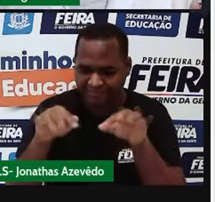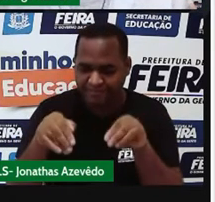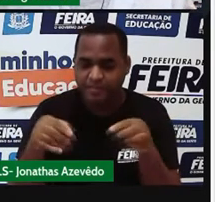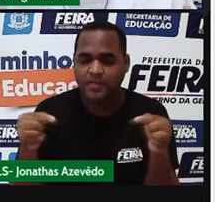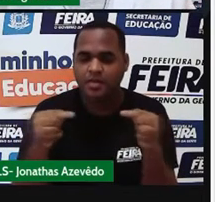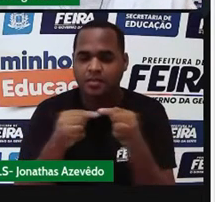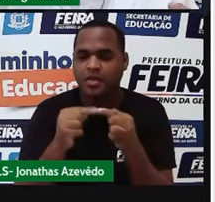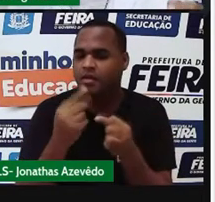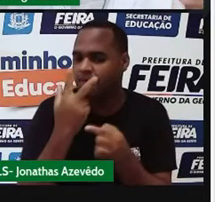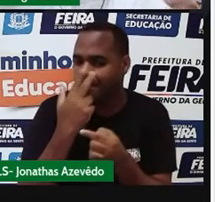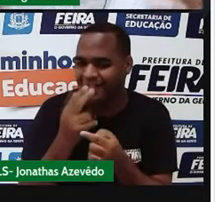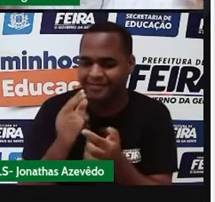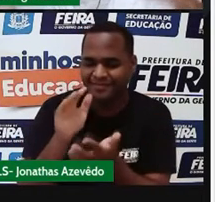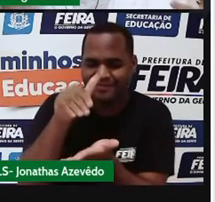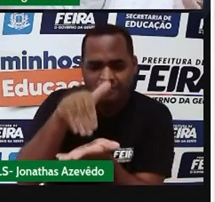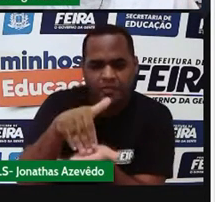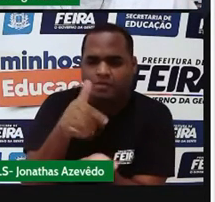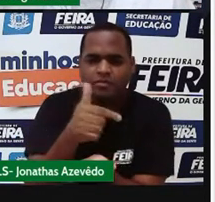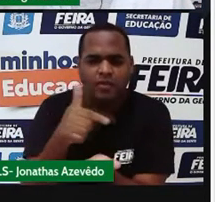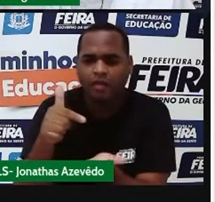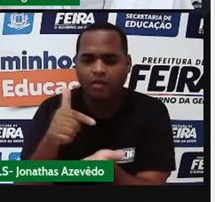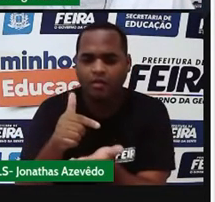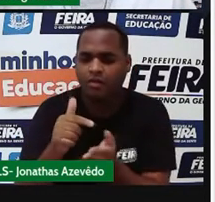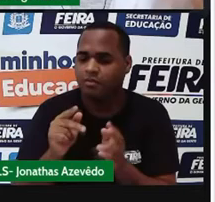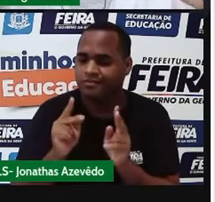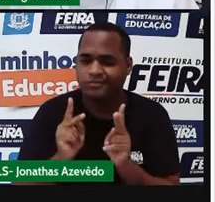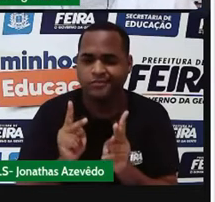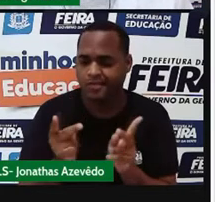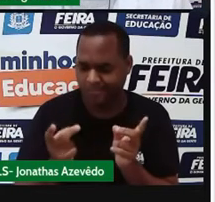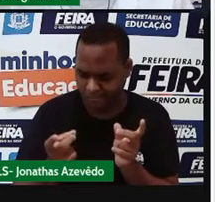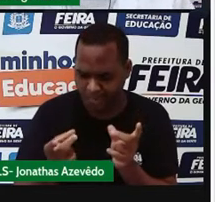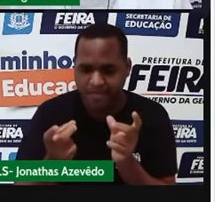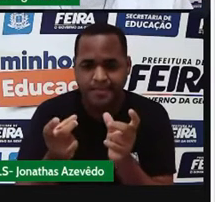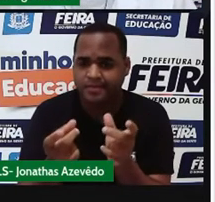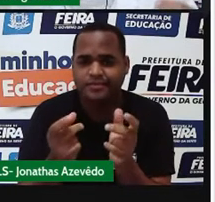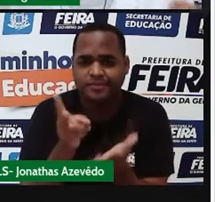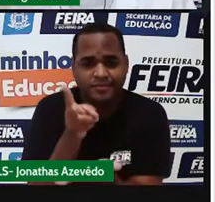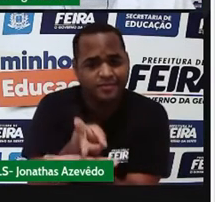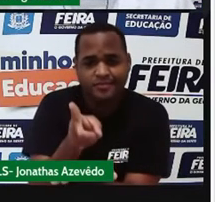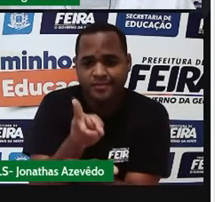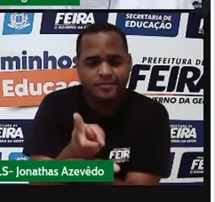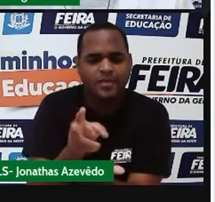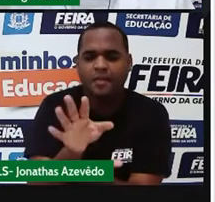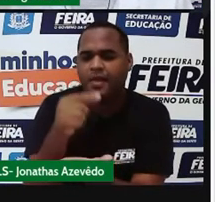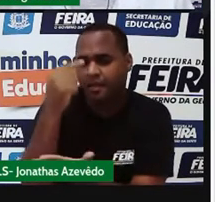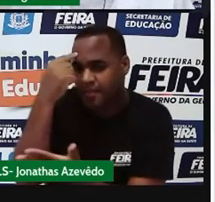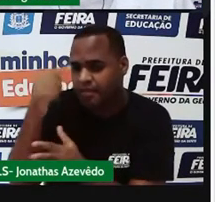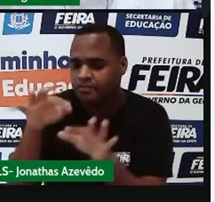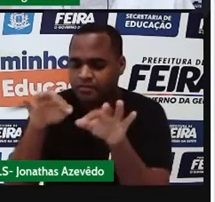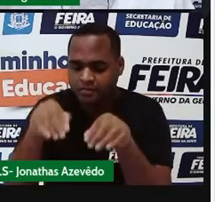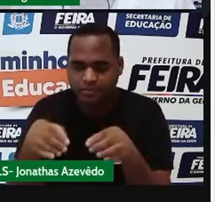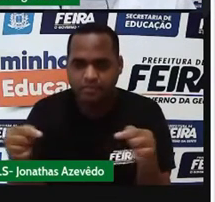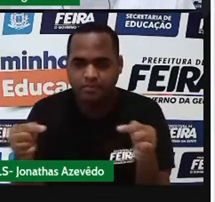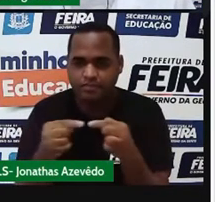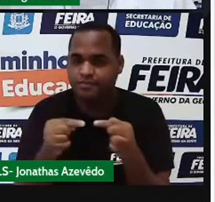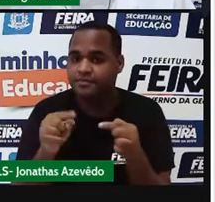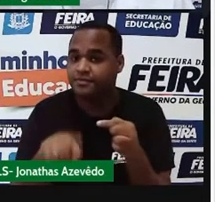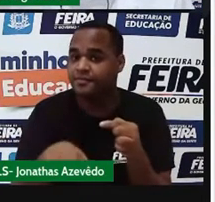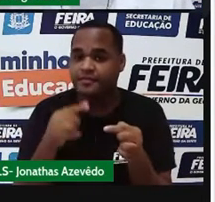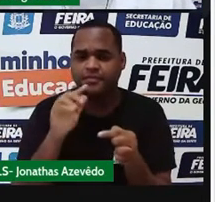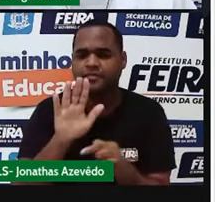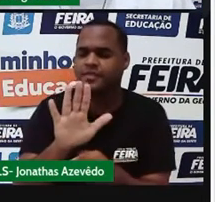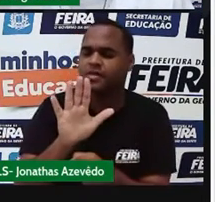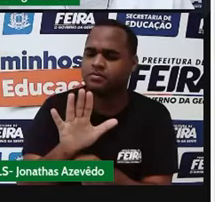uma ideia de coisas que não vai se acabar a gente não sabe onde para isso da ideia de infinito mas